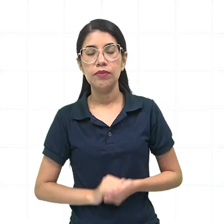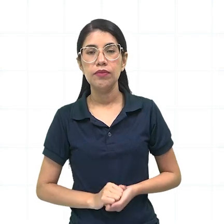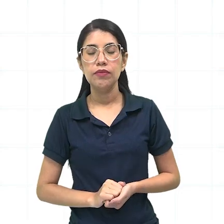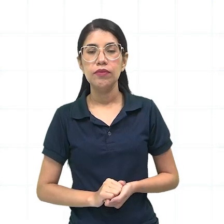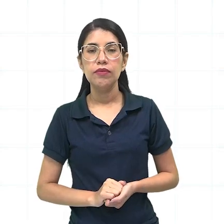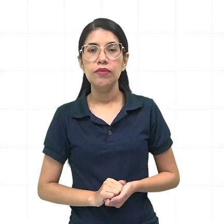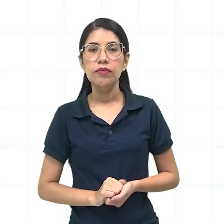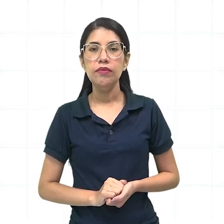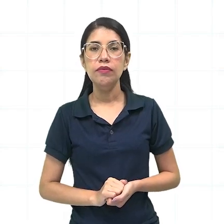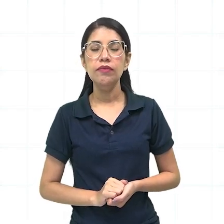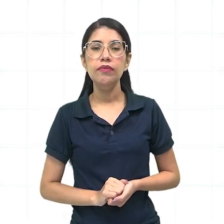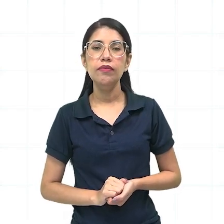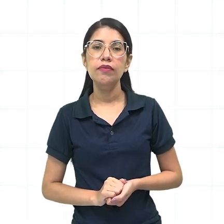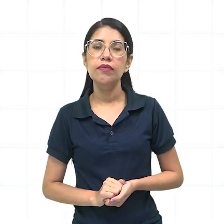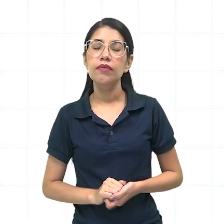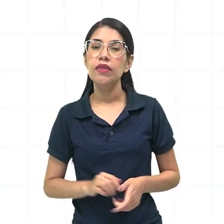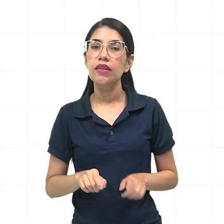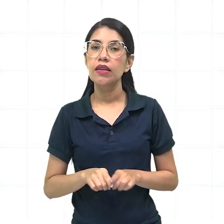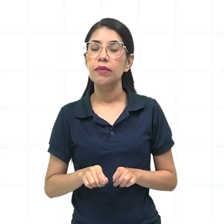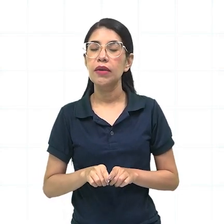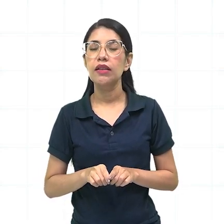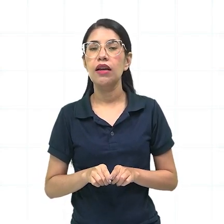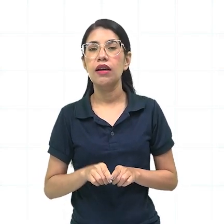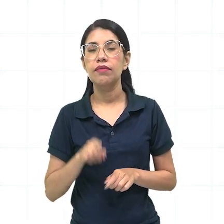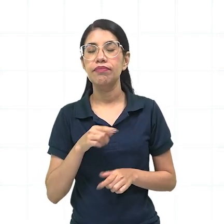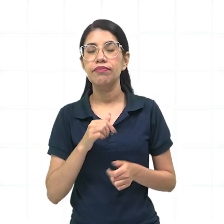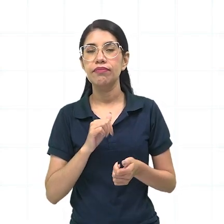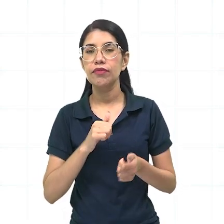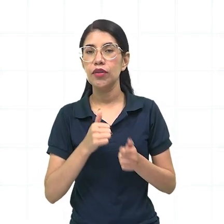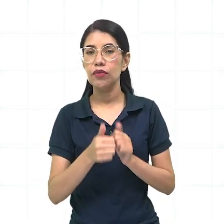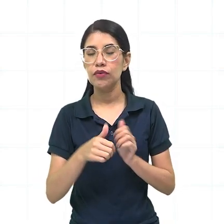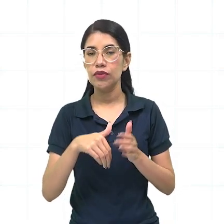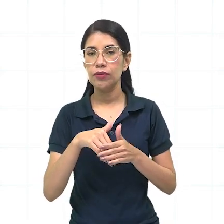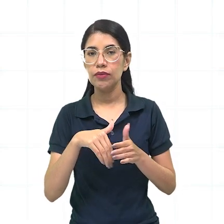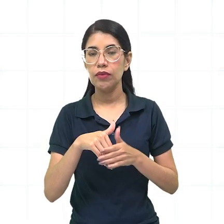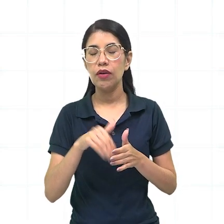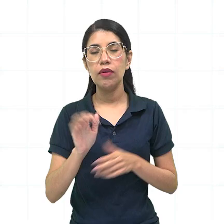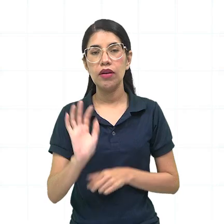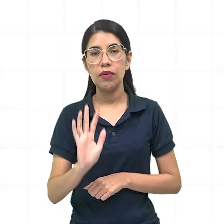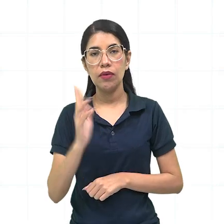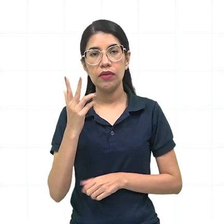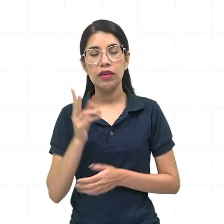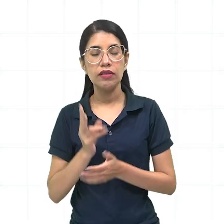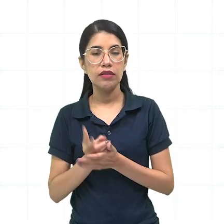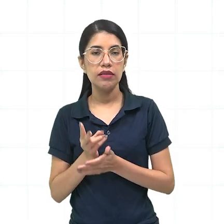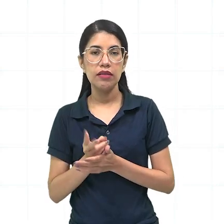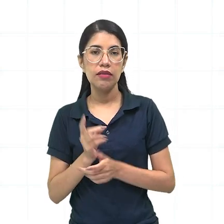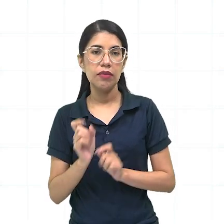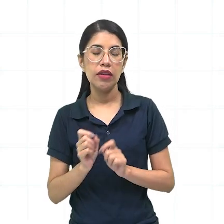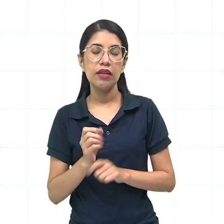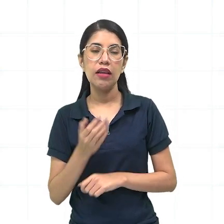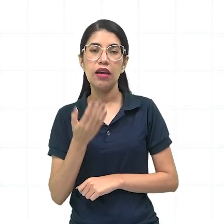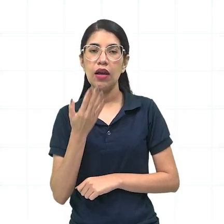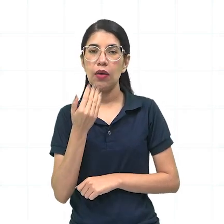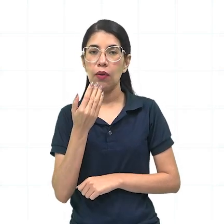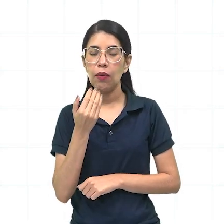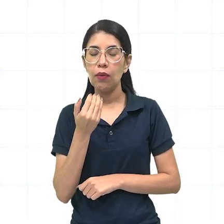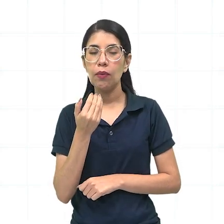Ok, você está lá também ainda no futebol, acontece isso muito, né? O pessoal está no futebol, acabou de comer